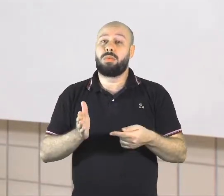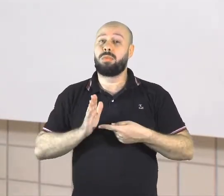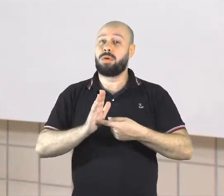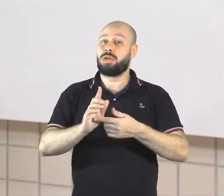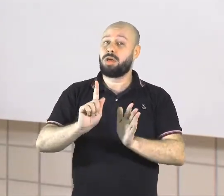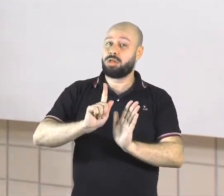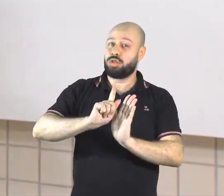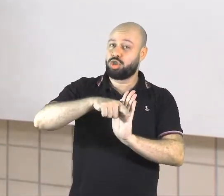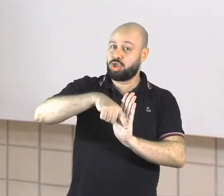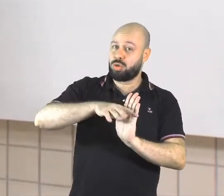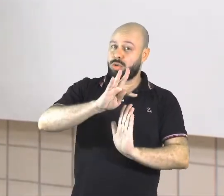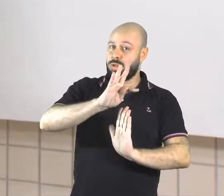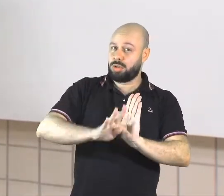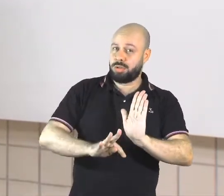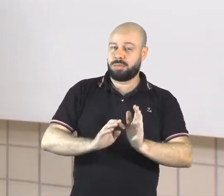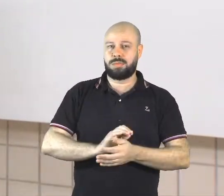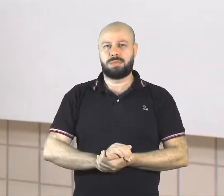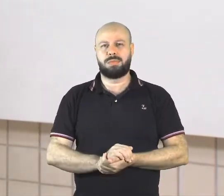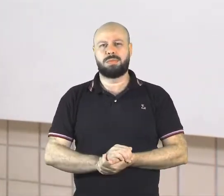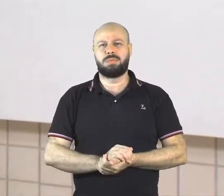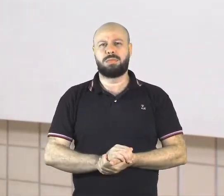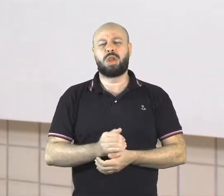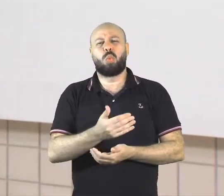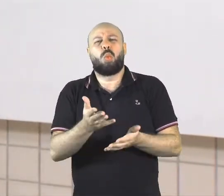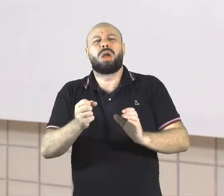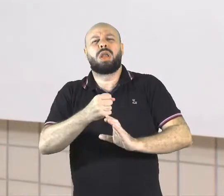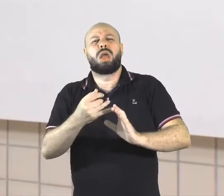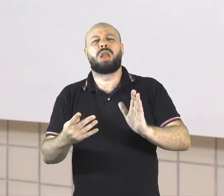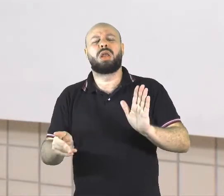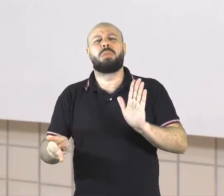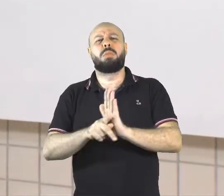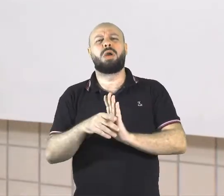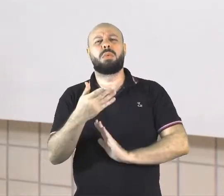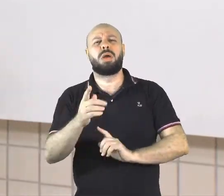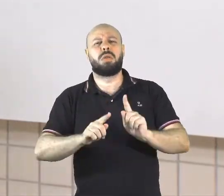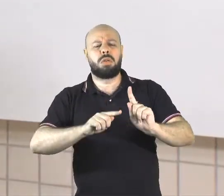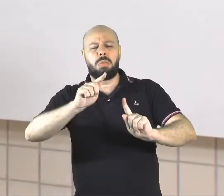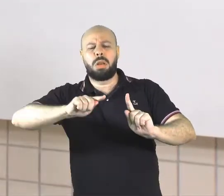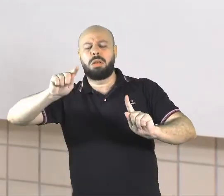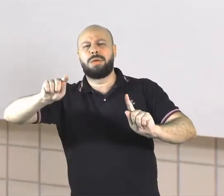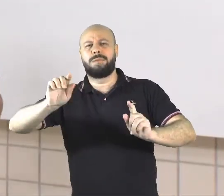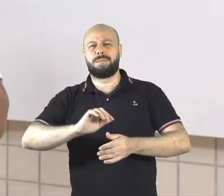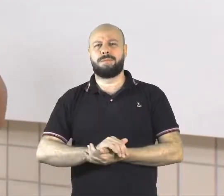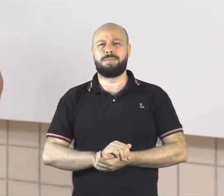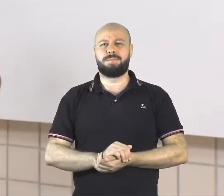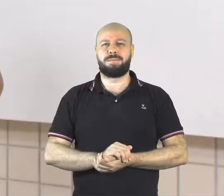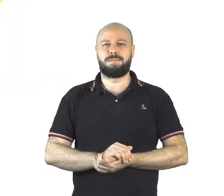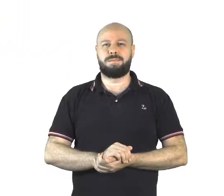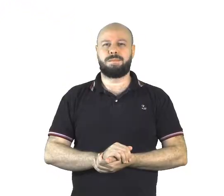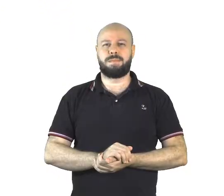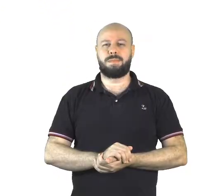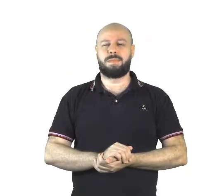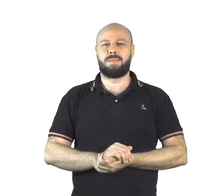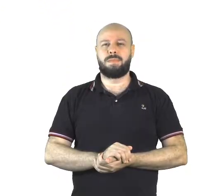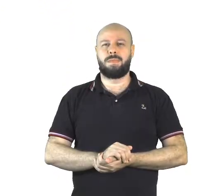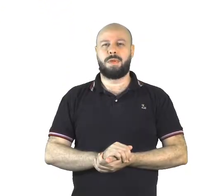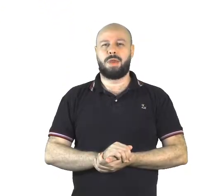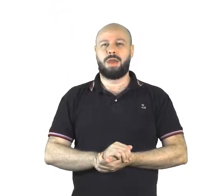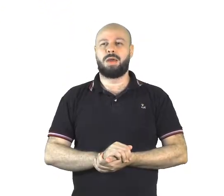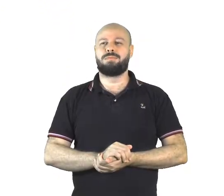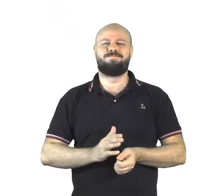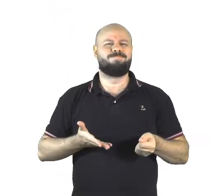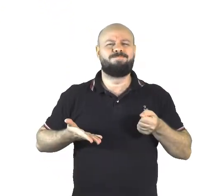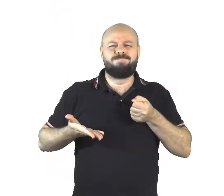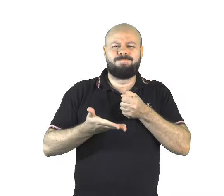gêneros textuais. Então, quais são as características do gráfico? O gráfico, ele é basicamente